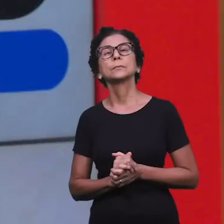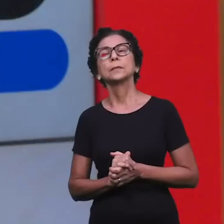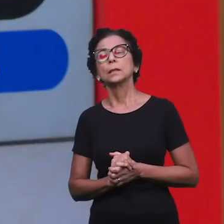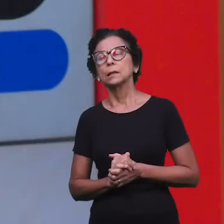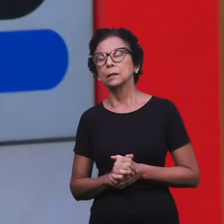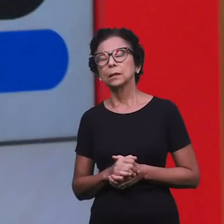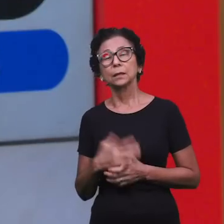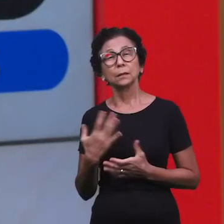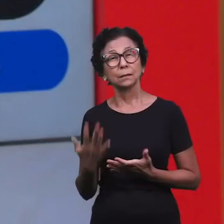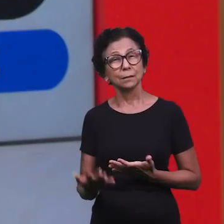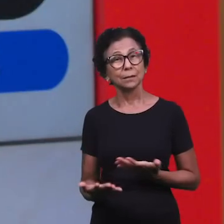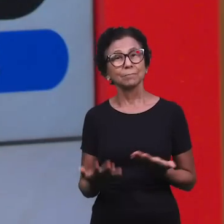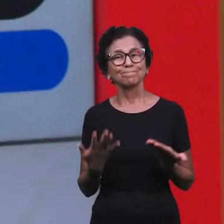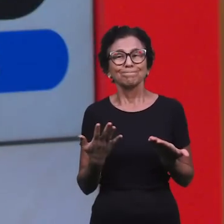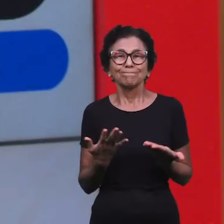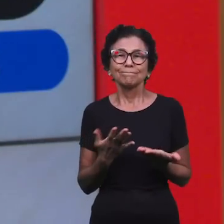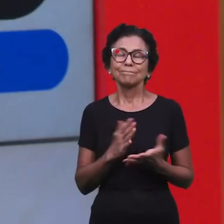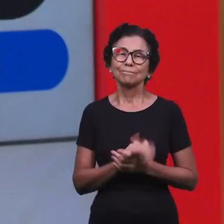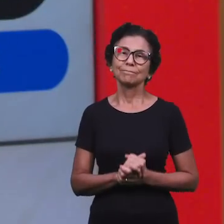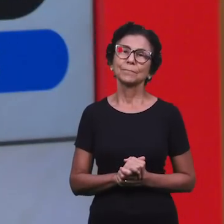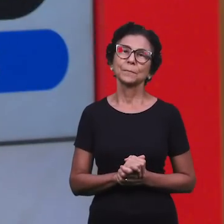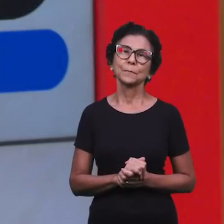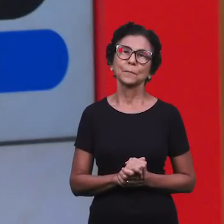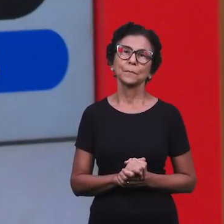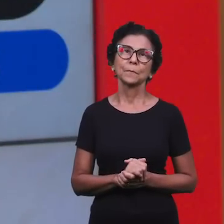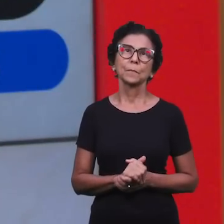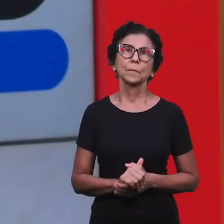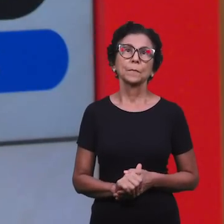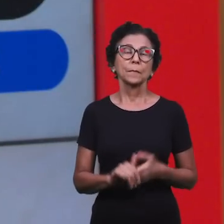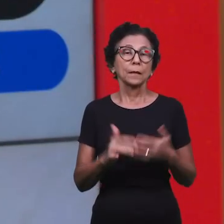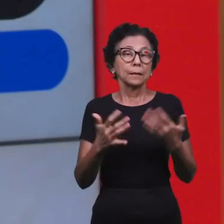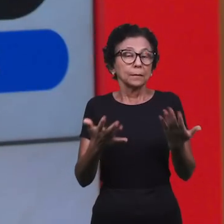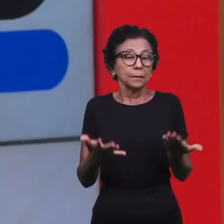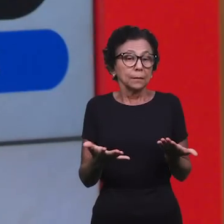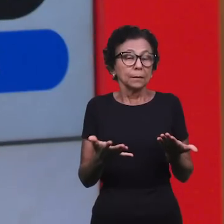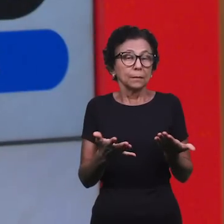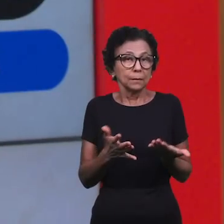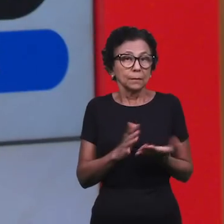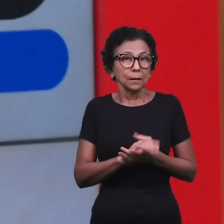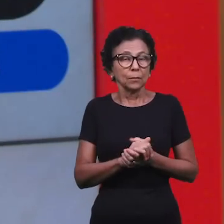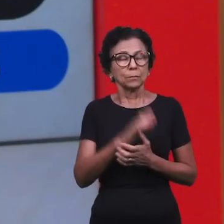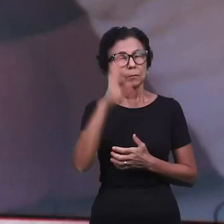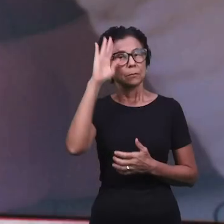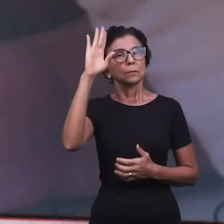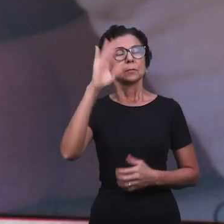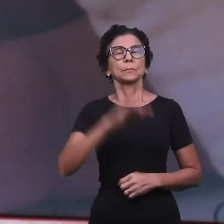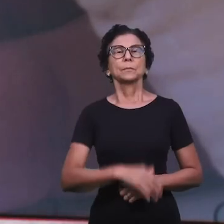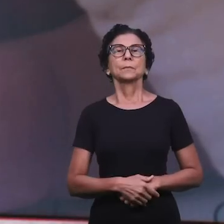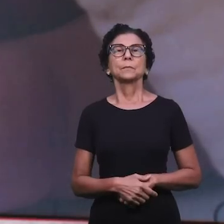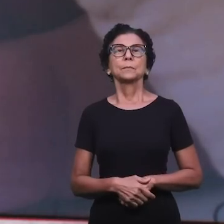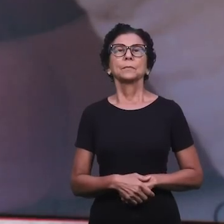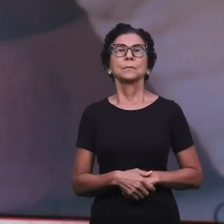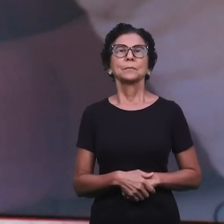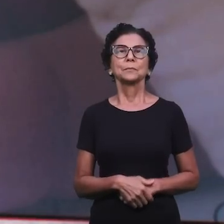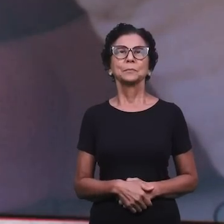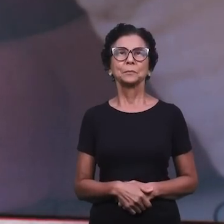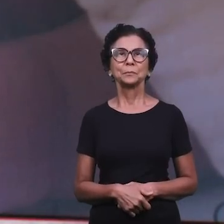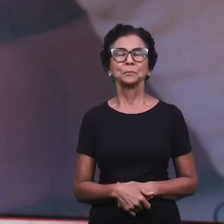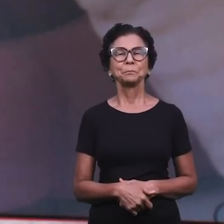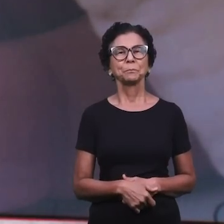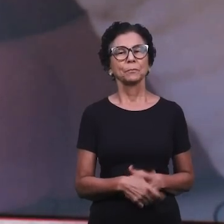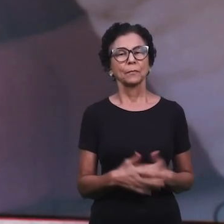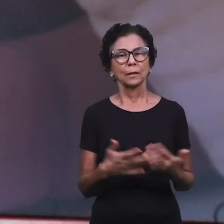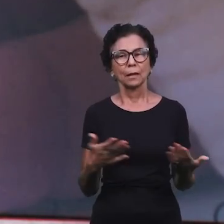emprego que toma muito tempo, tá certo? Então eu quero dizer uma característica para você fundamental, ninguém